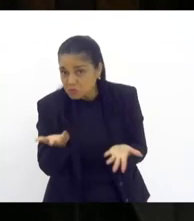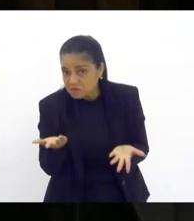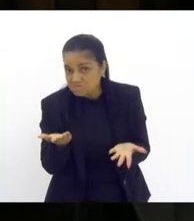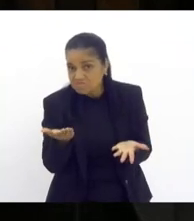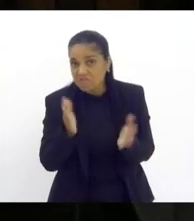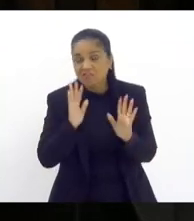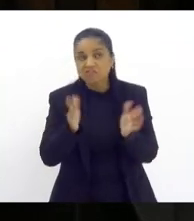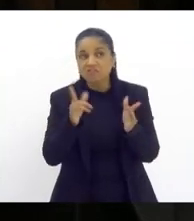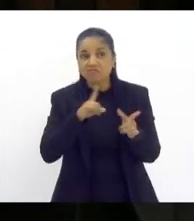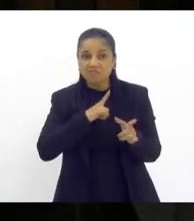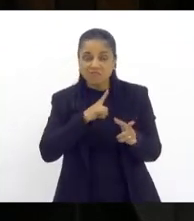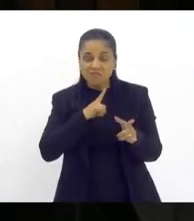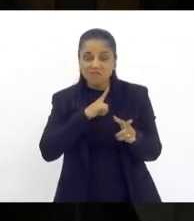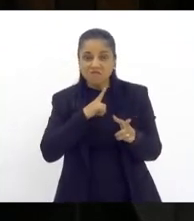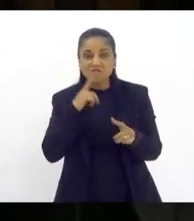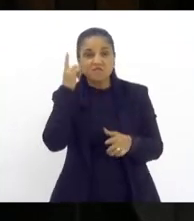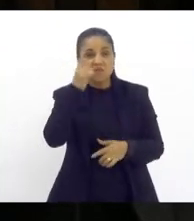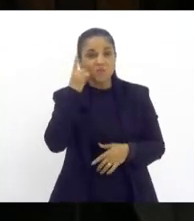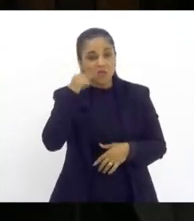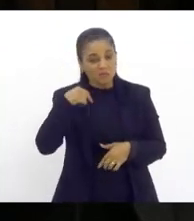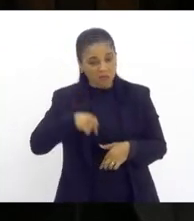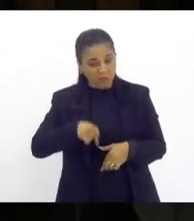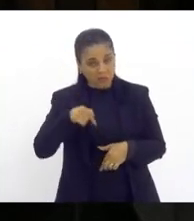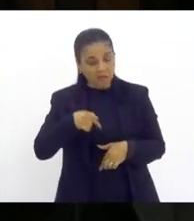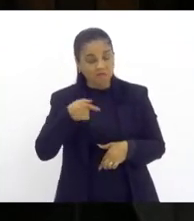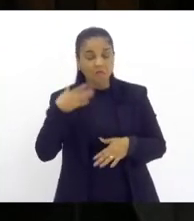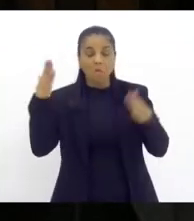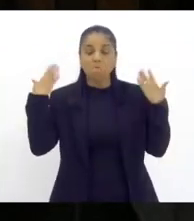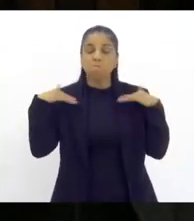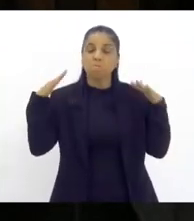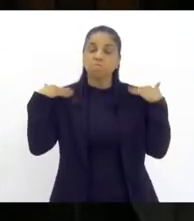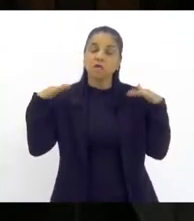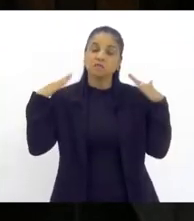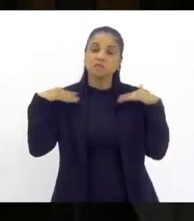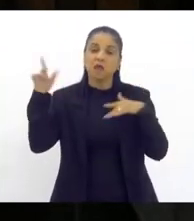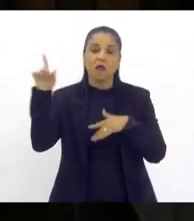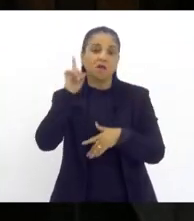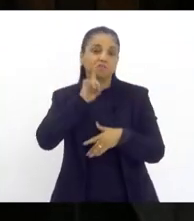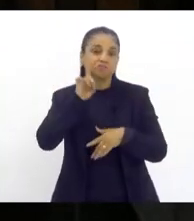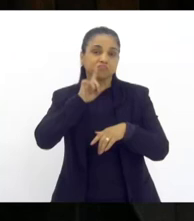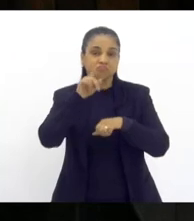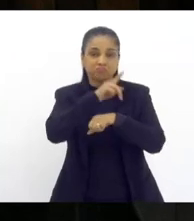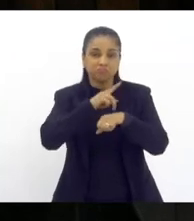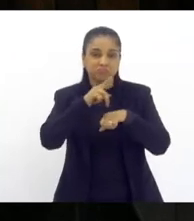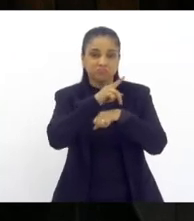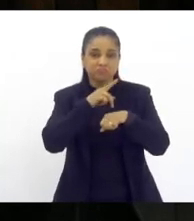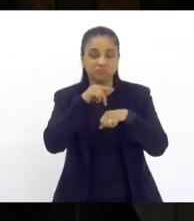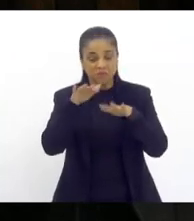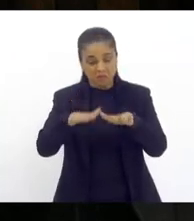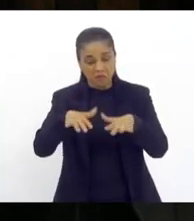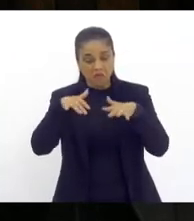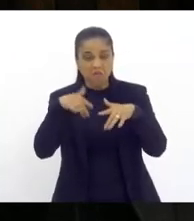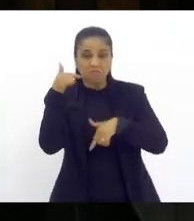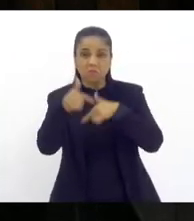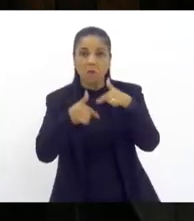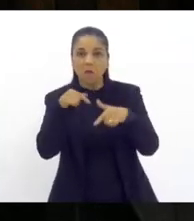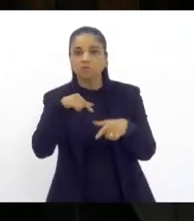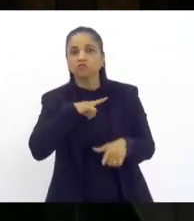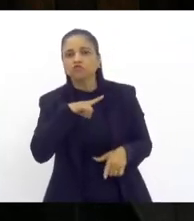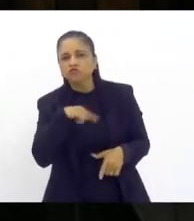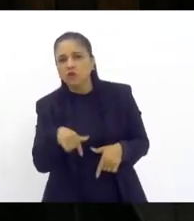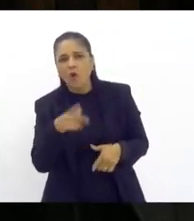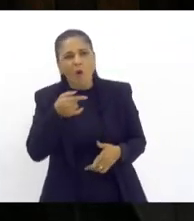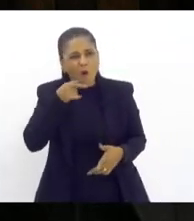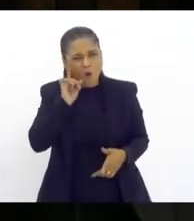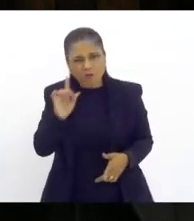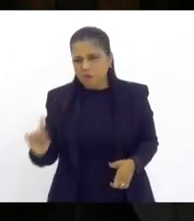foi bater perna nos Estados Unidos com o trabalho rolando, na legislatura anterior. mas ontem nenhum deputado do